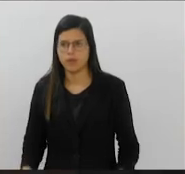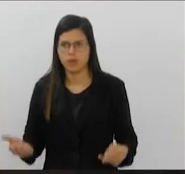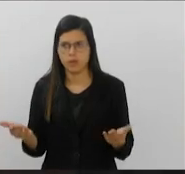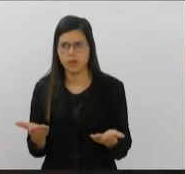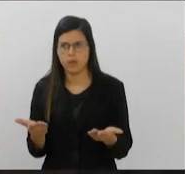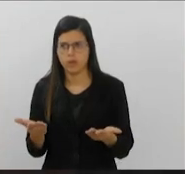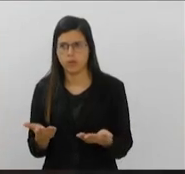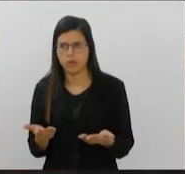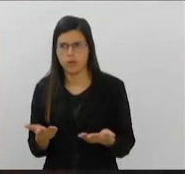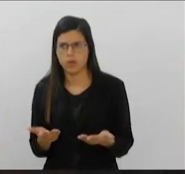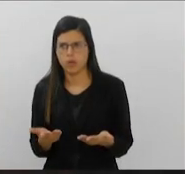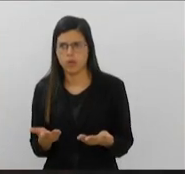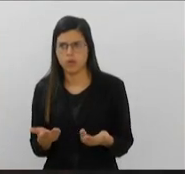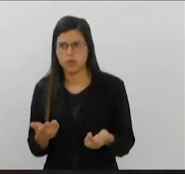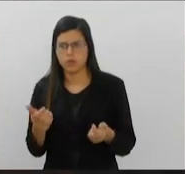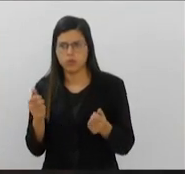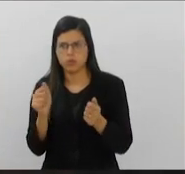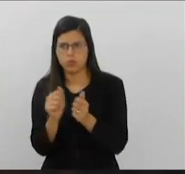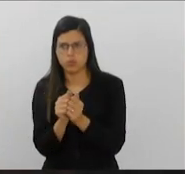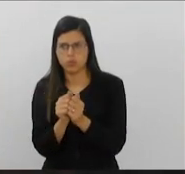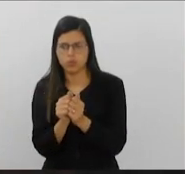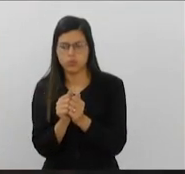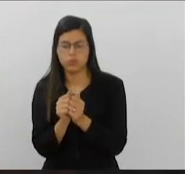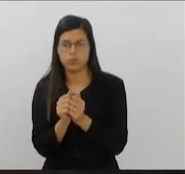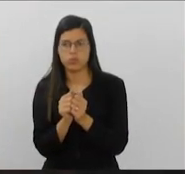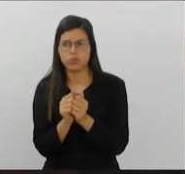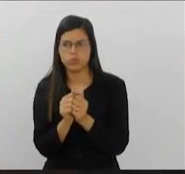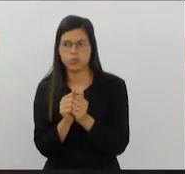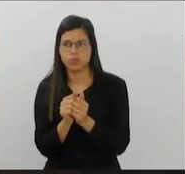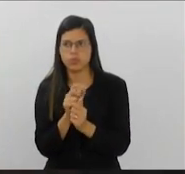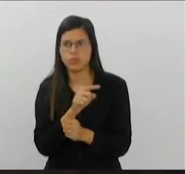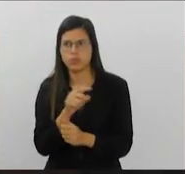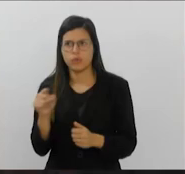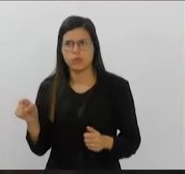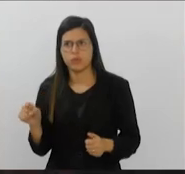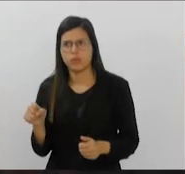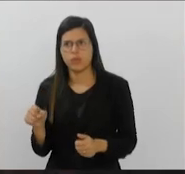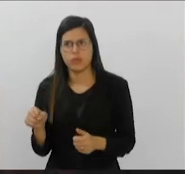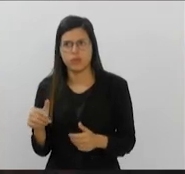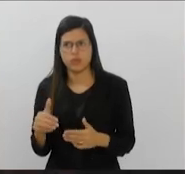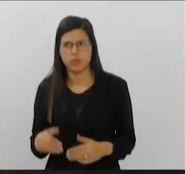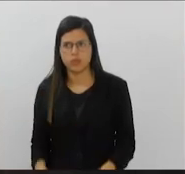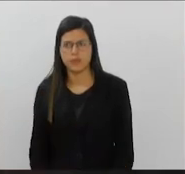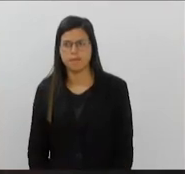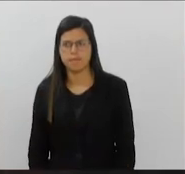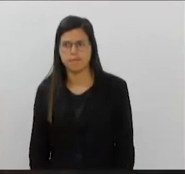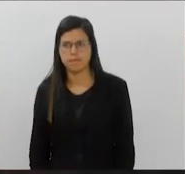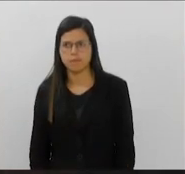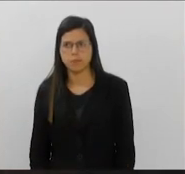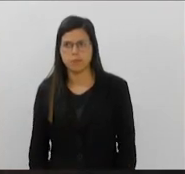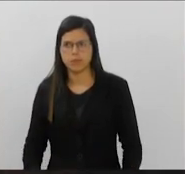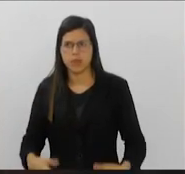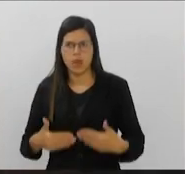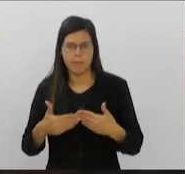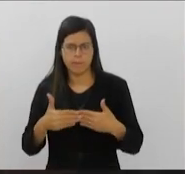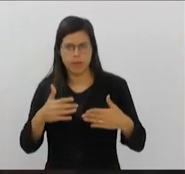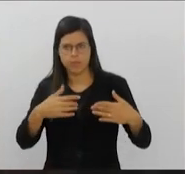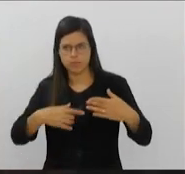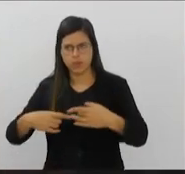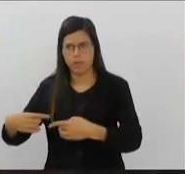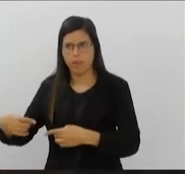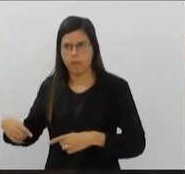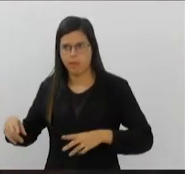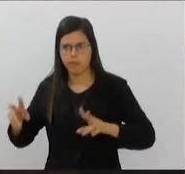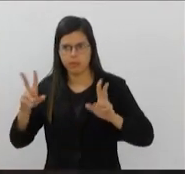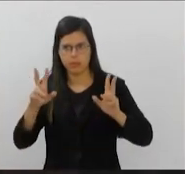vou também, junto com vocês, abrir para o debate aqui sobre o